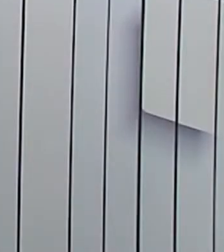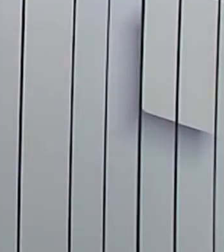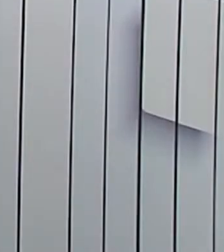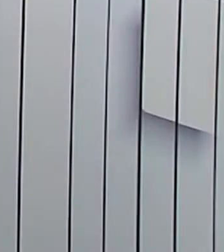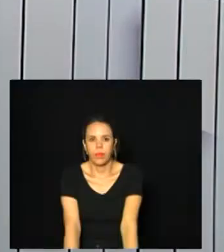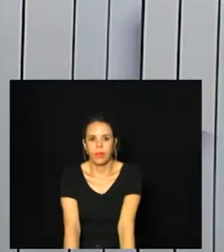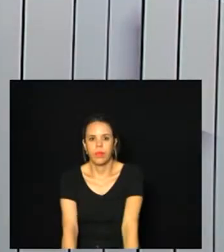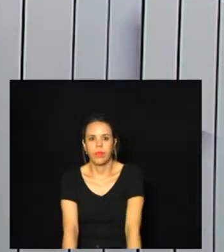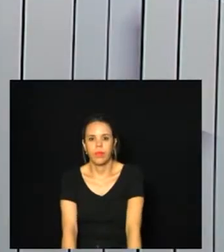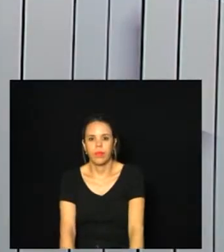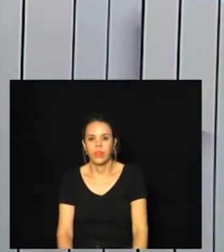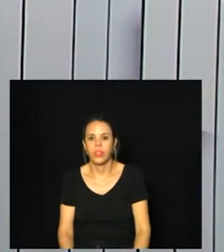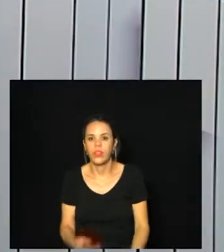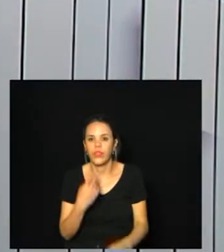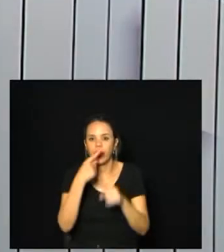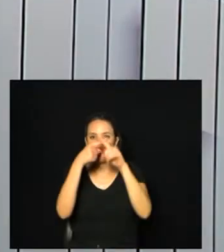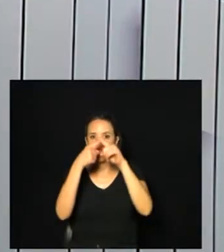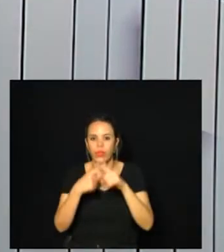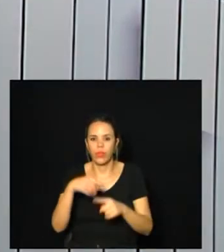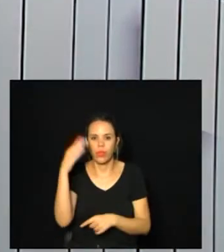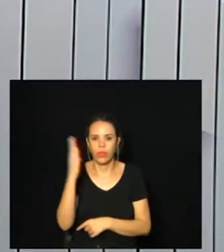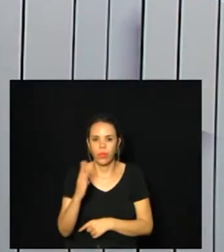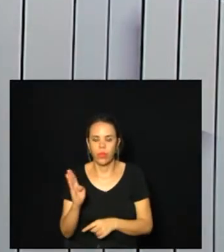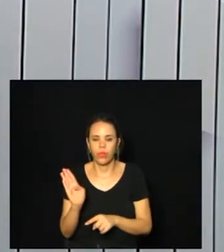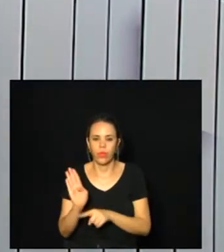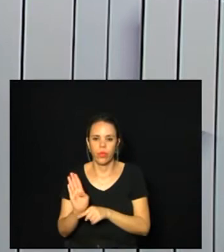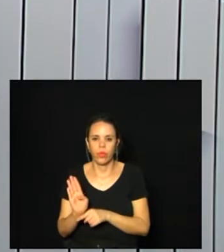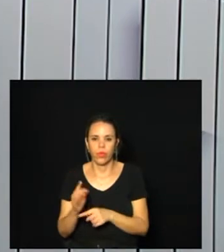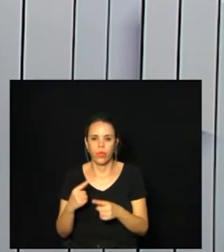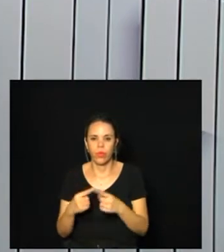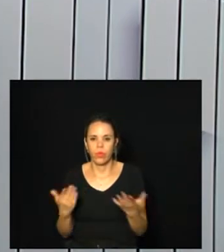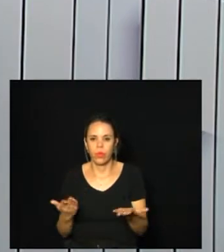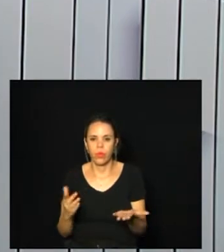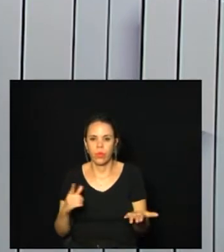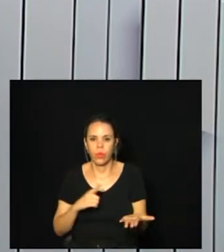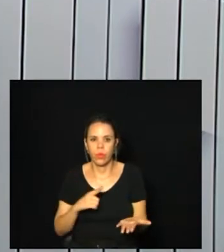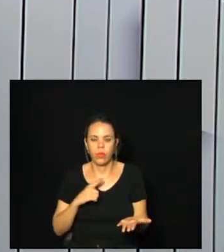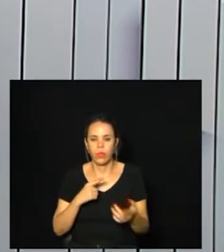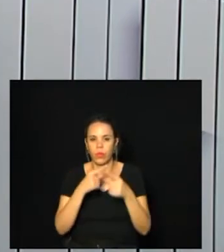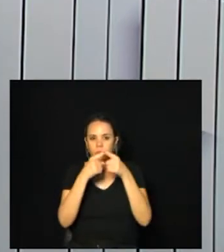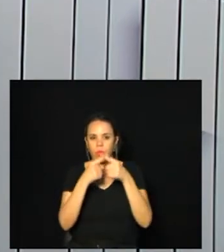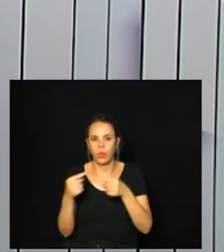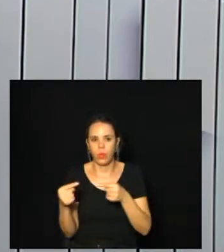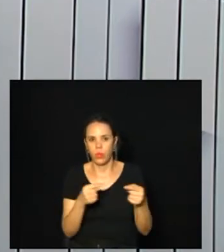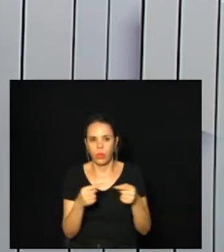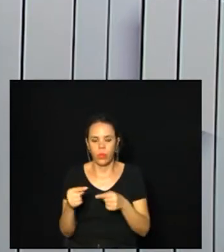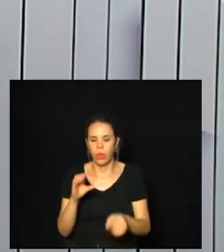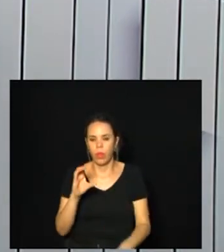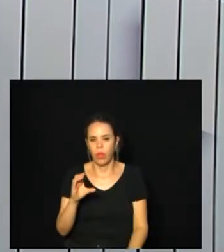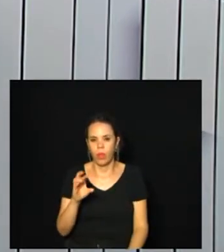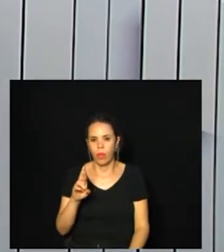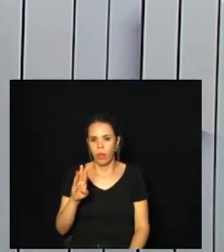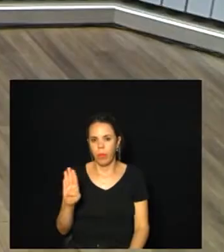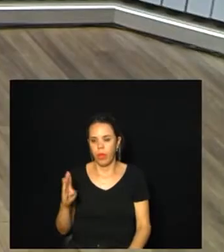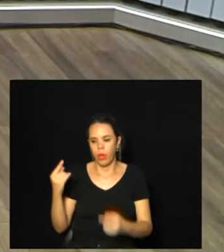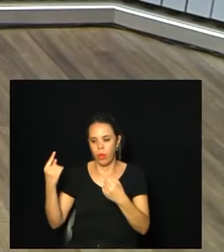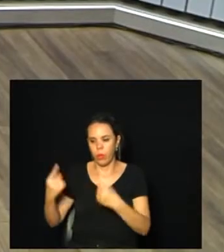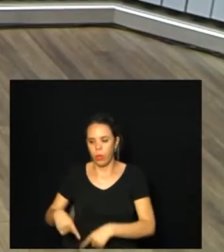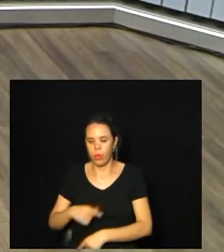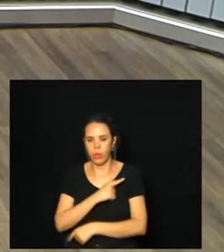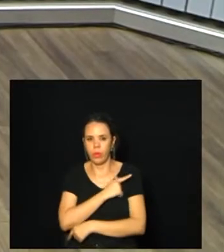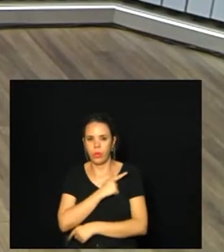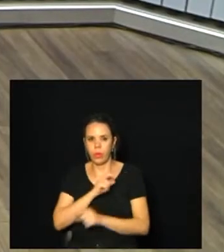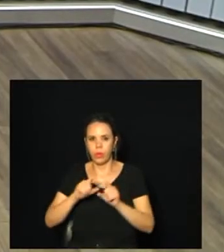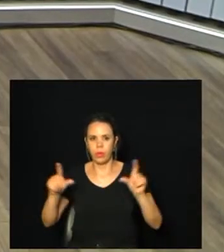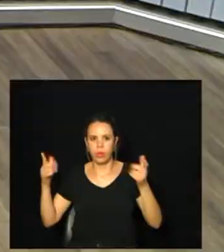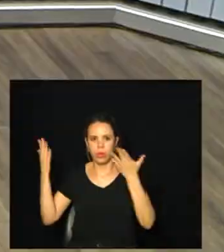Hora de falar sobre Campeonato Brasileiro da Série B, porque hoje tem um grande duelo, viu? CRB contra o Guarani, já está aqui na minha